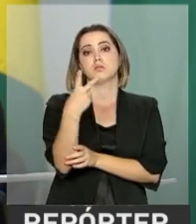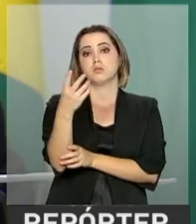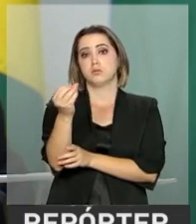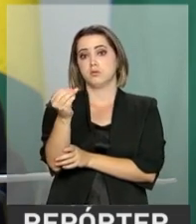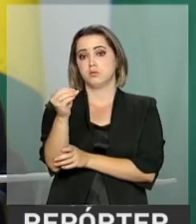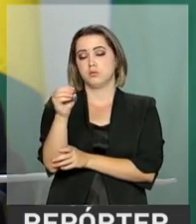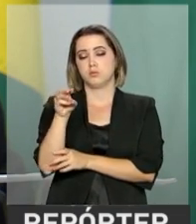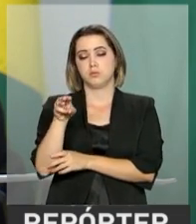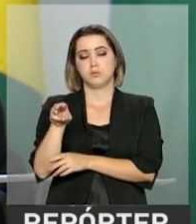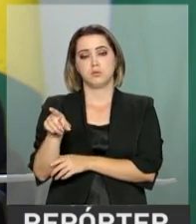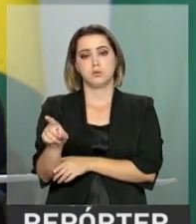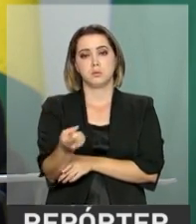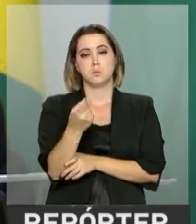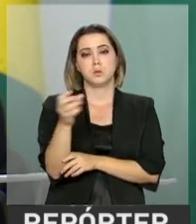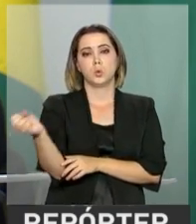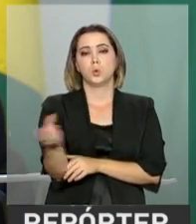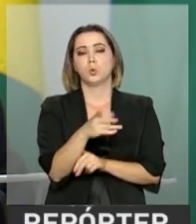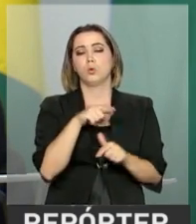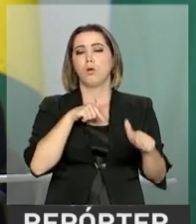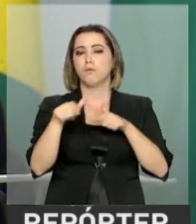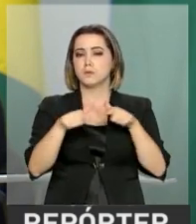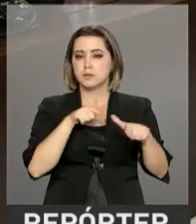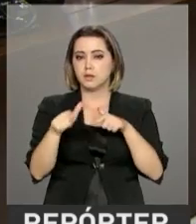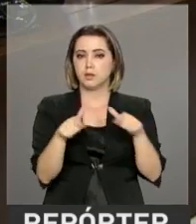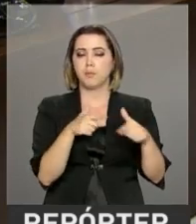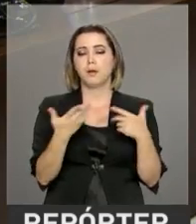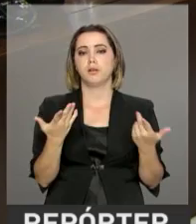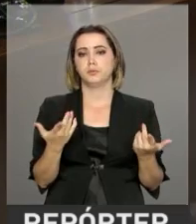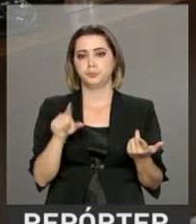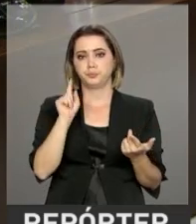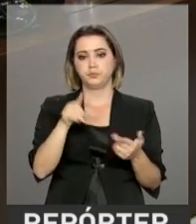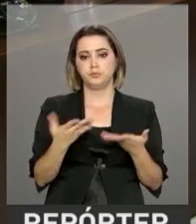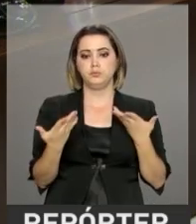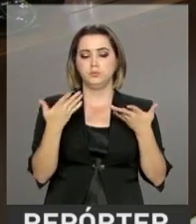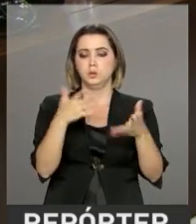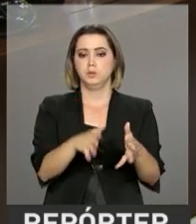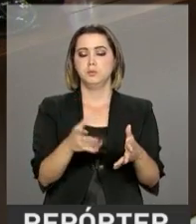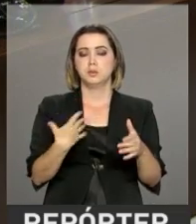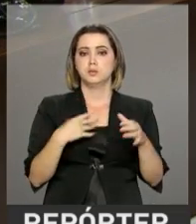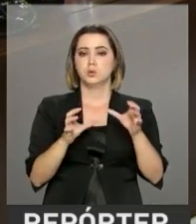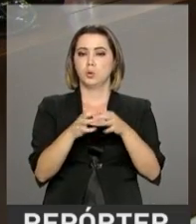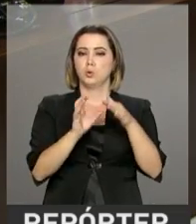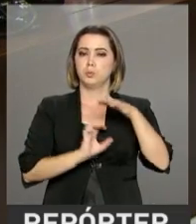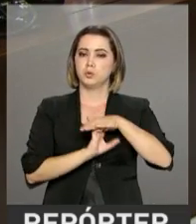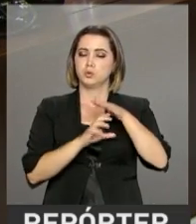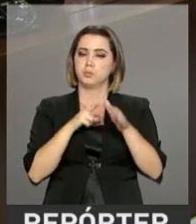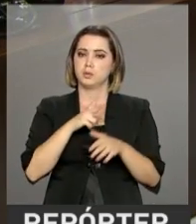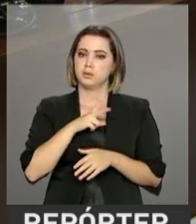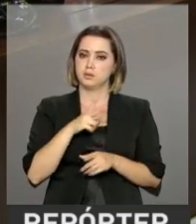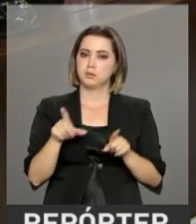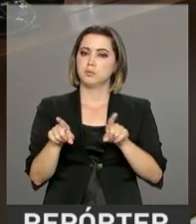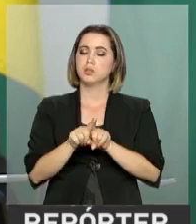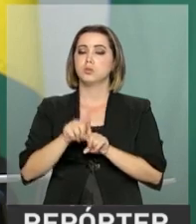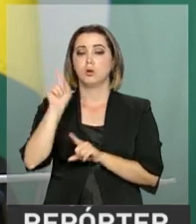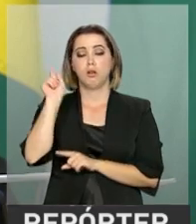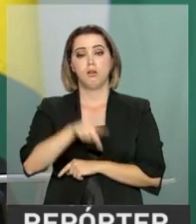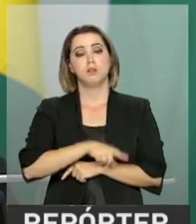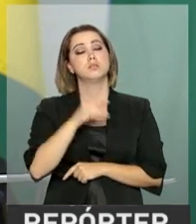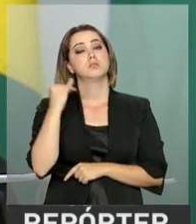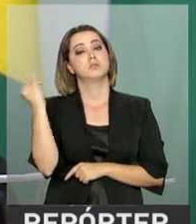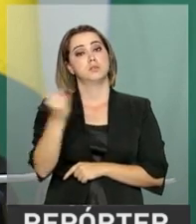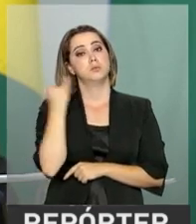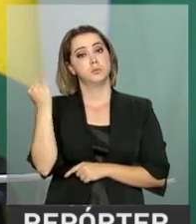novos empregos diretos e indiretos a participação da iniciativa privada dos investimentos privados será